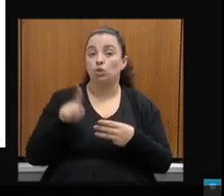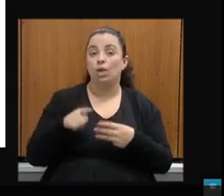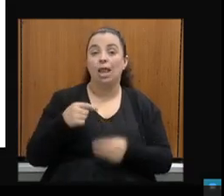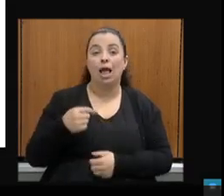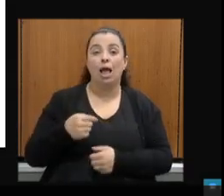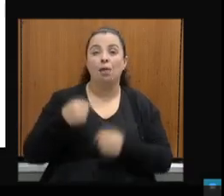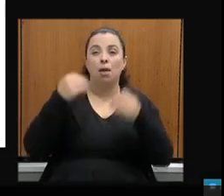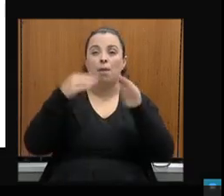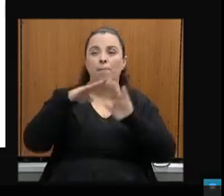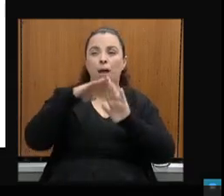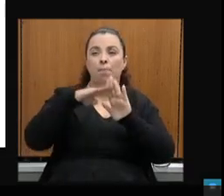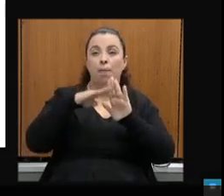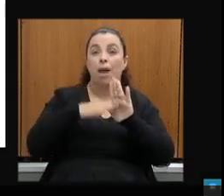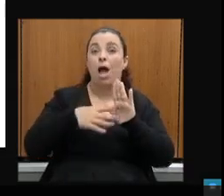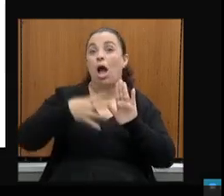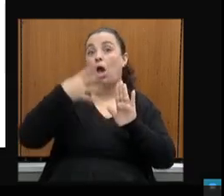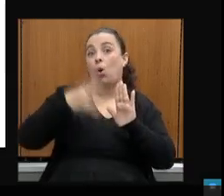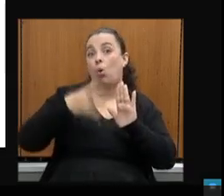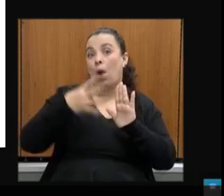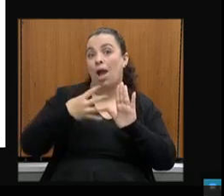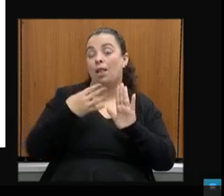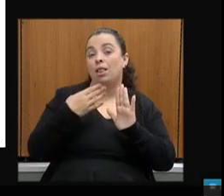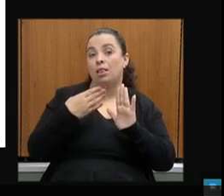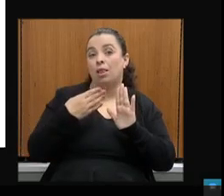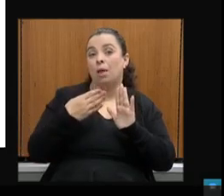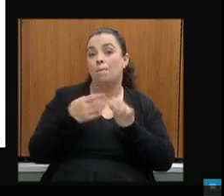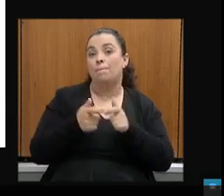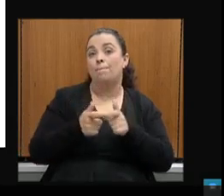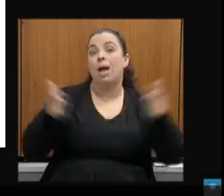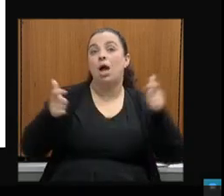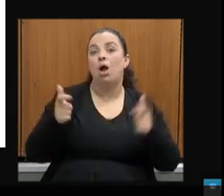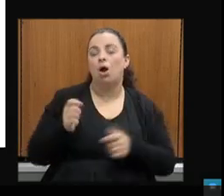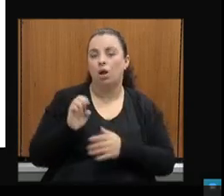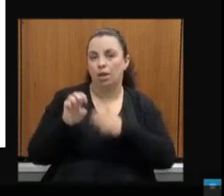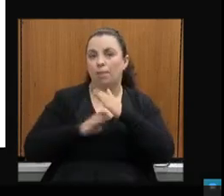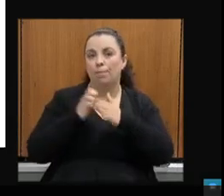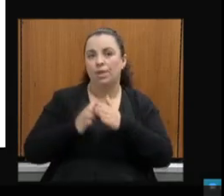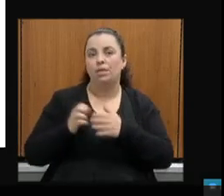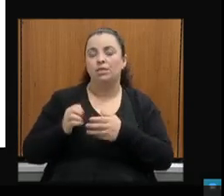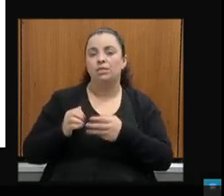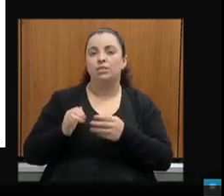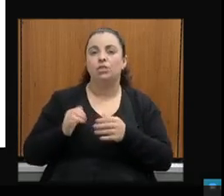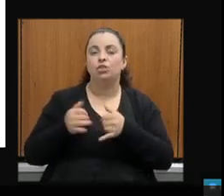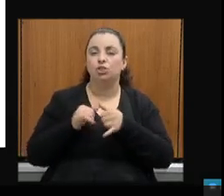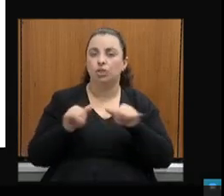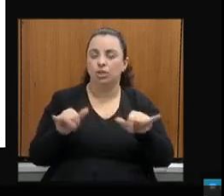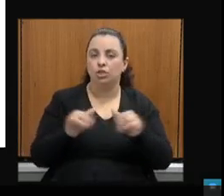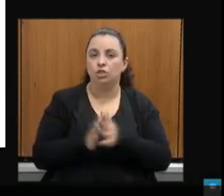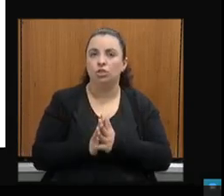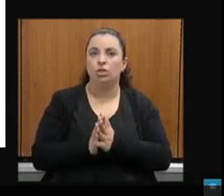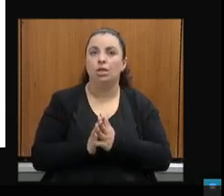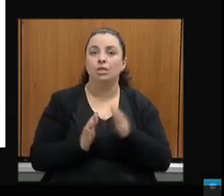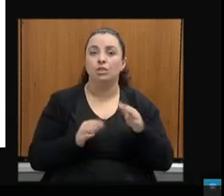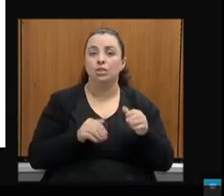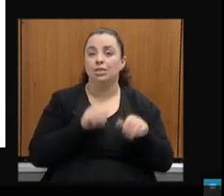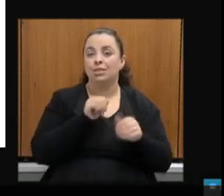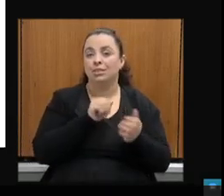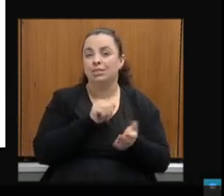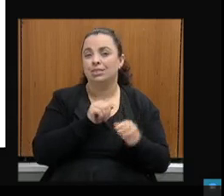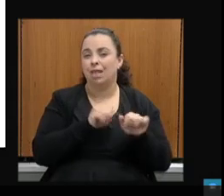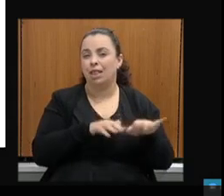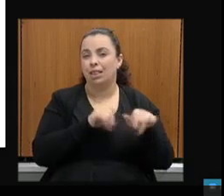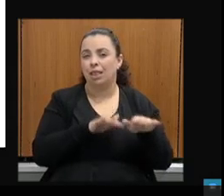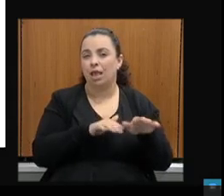reais mas ela valorizou aí 188 por cento de setembro de 18 quatro vezes a